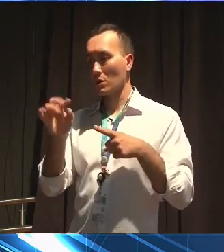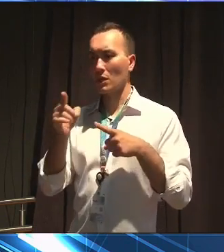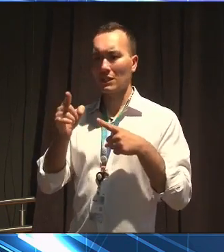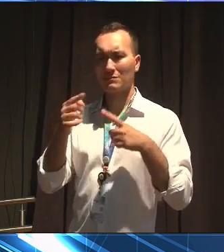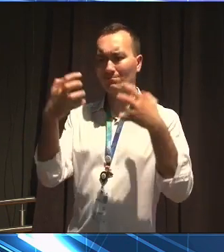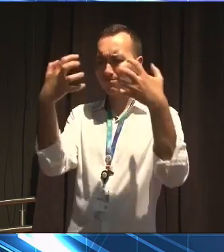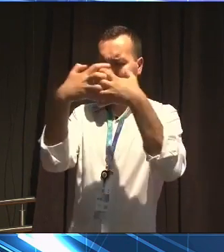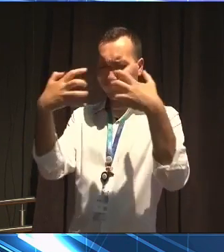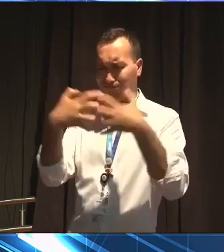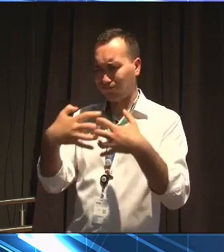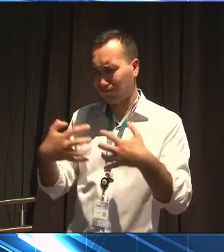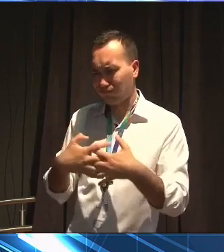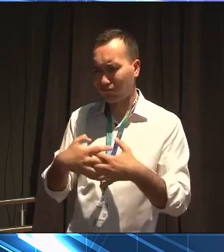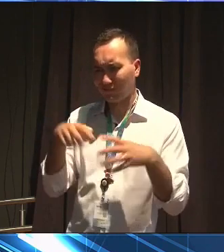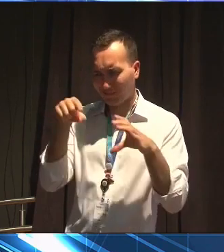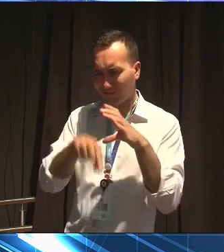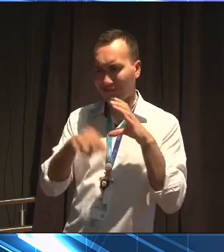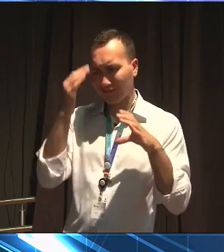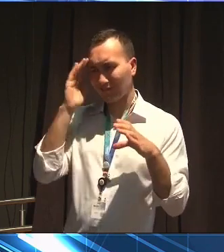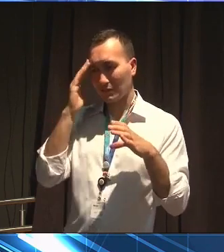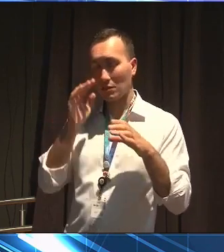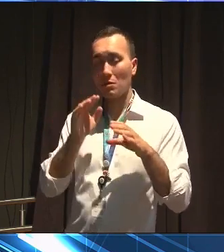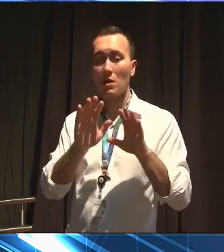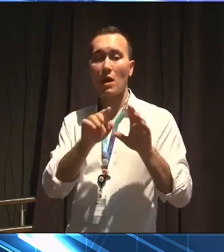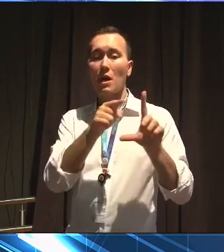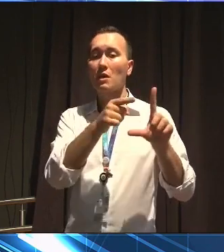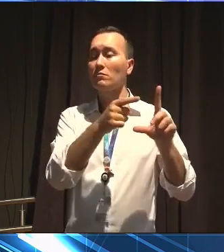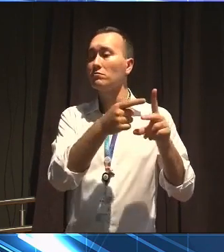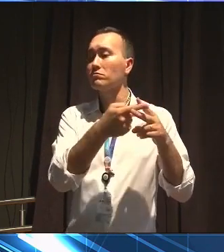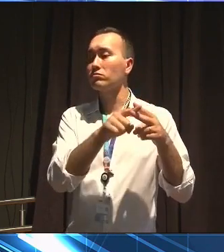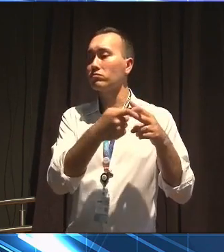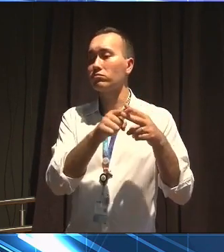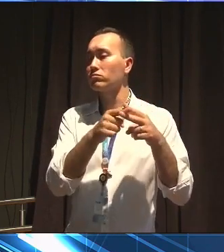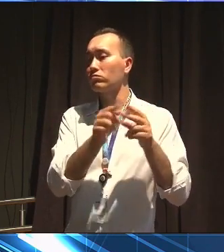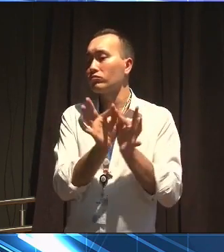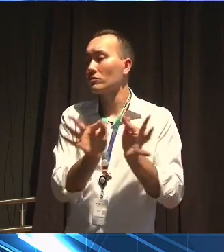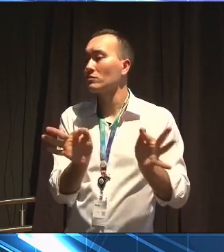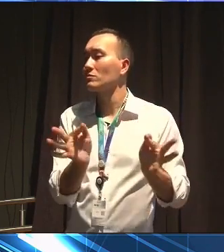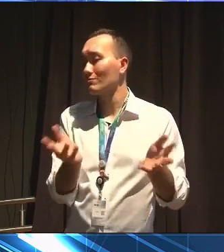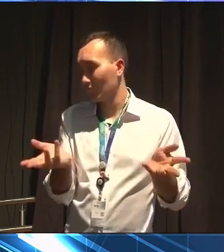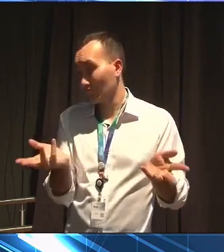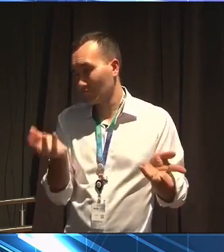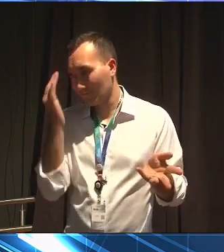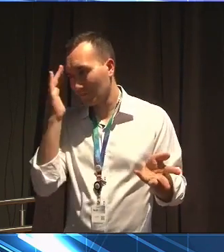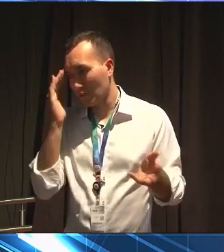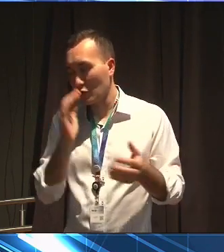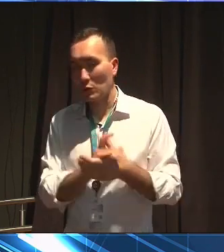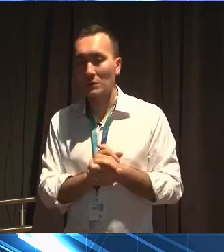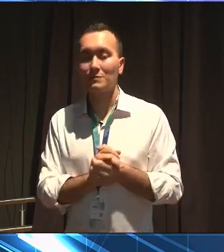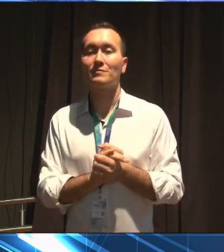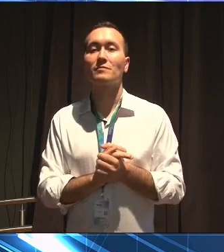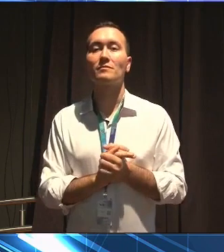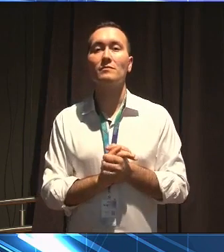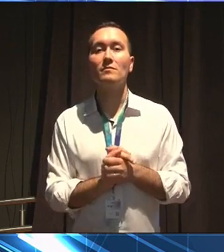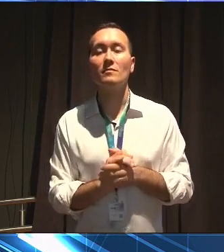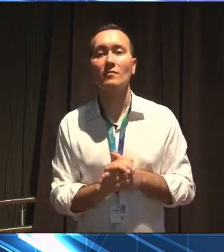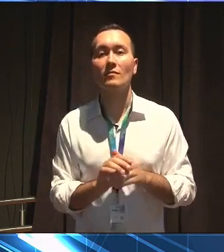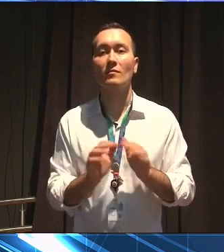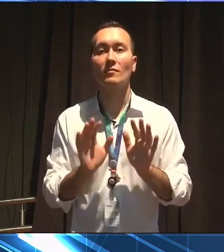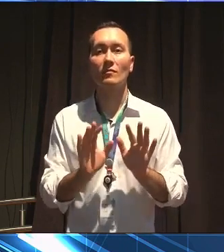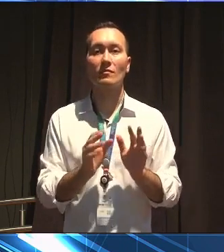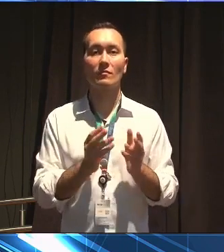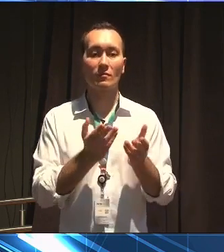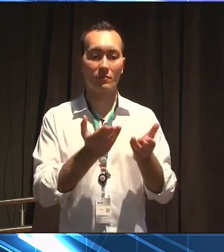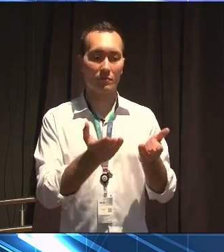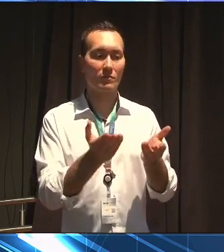dela, para cá, para resolver um problema que já está resolvido por muitas frameworks. Então, um